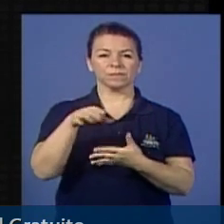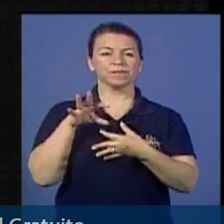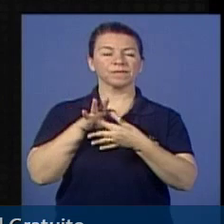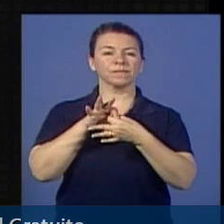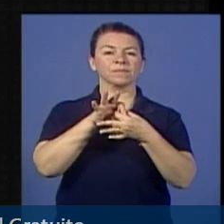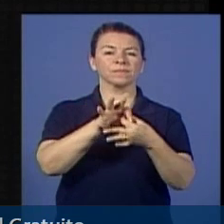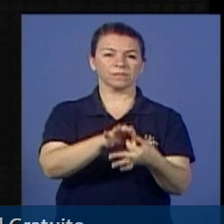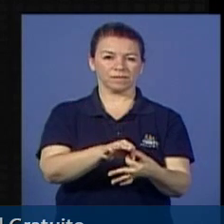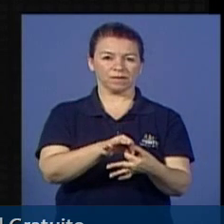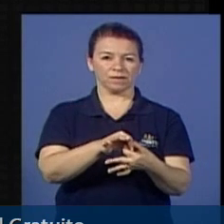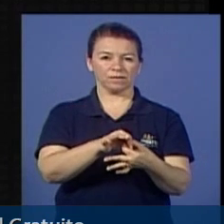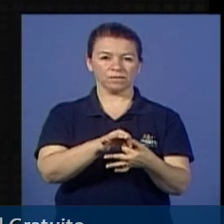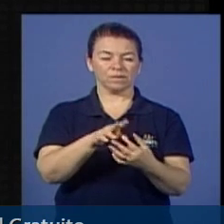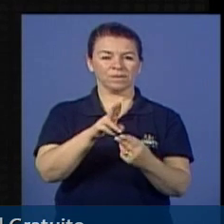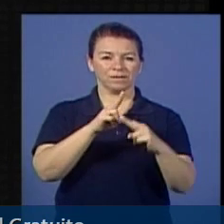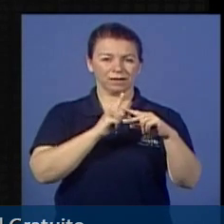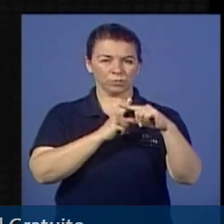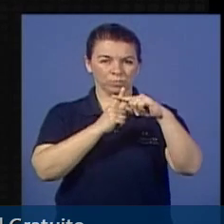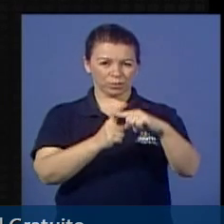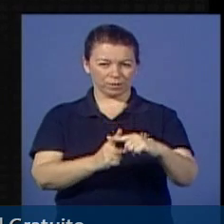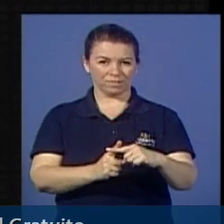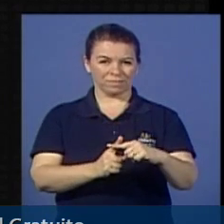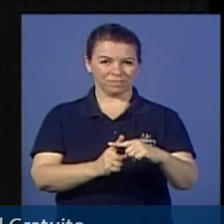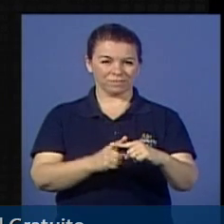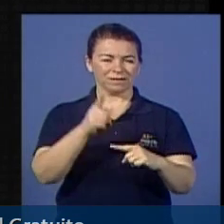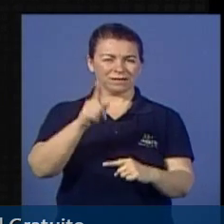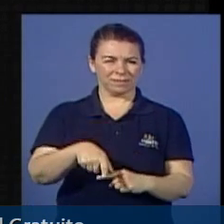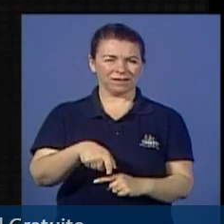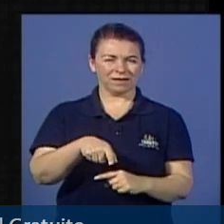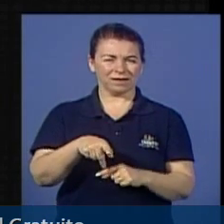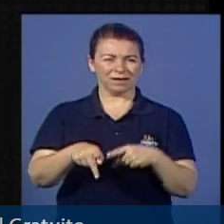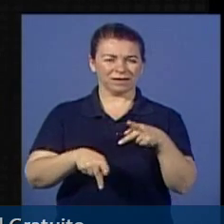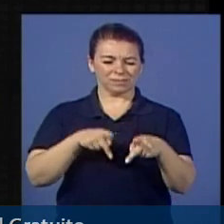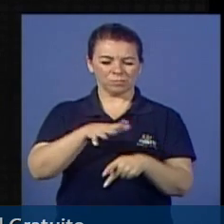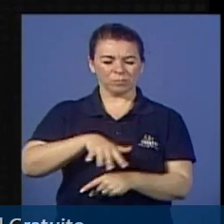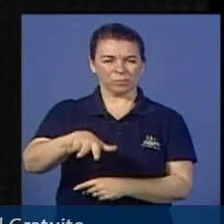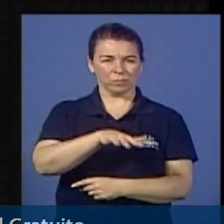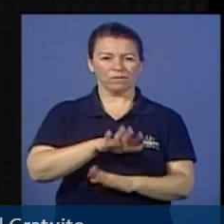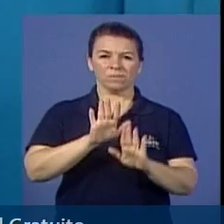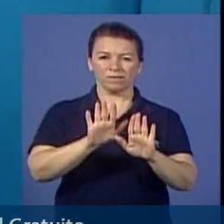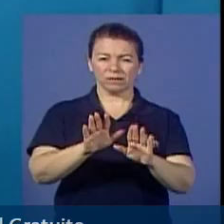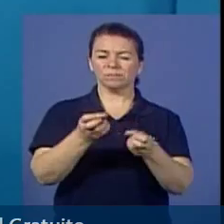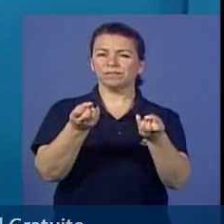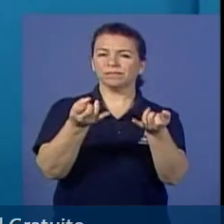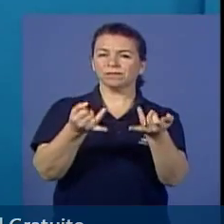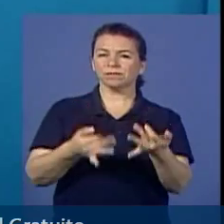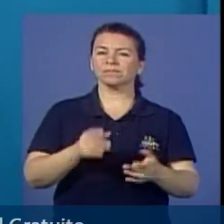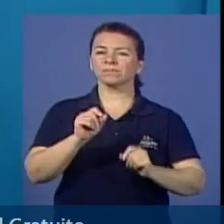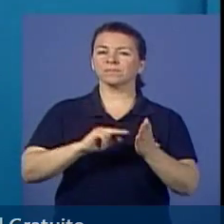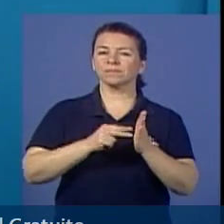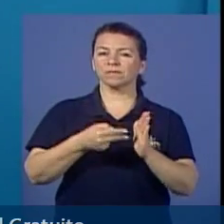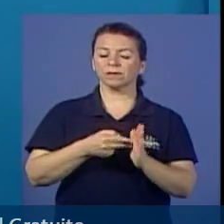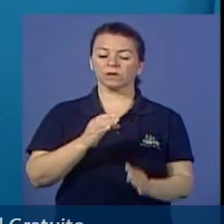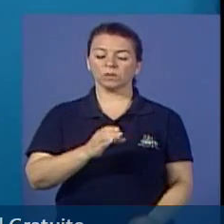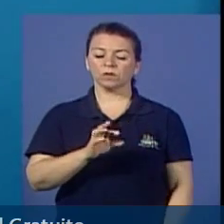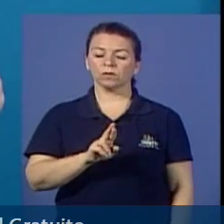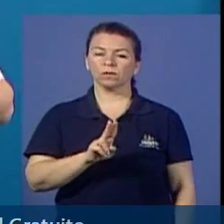das cruzadas. Por. Então, vamos lá. Vamos primeiro trabalhar um pouquinho essa ideia. A